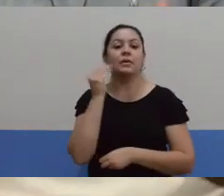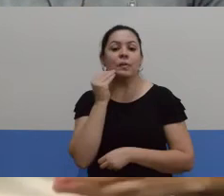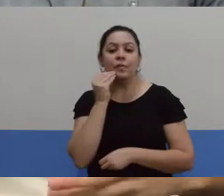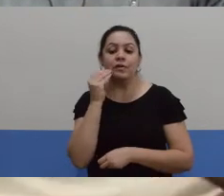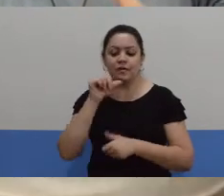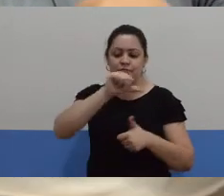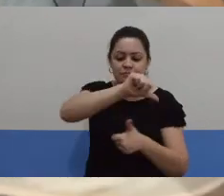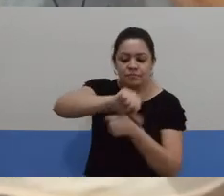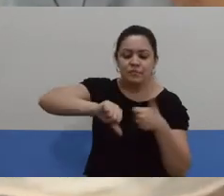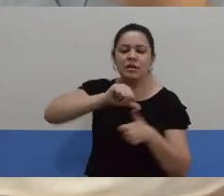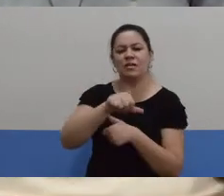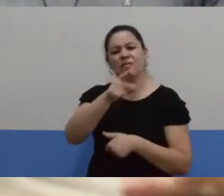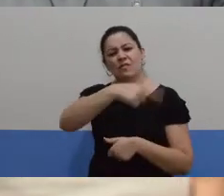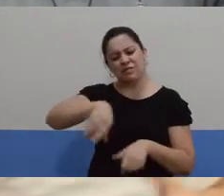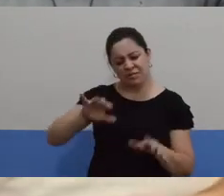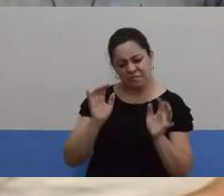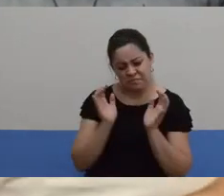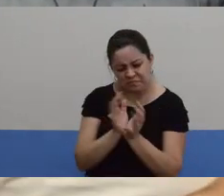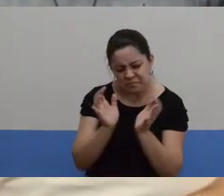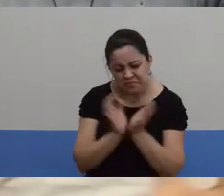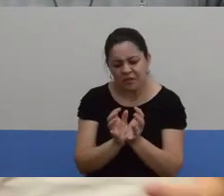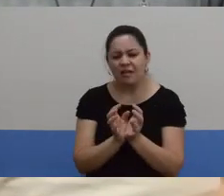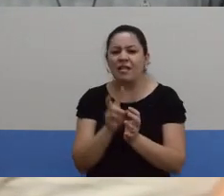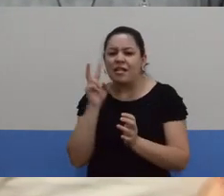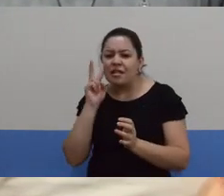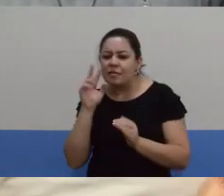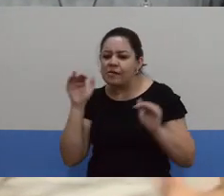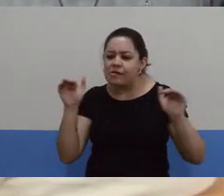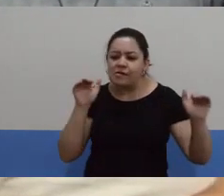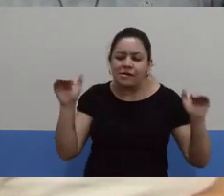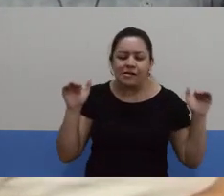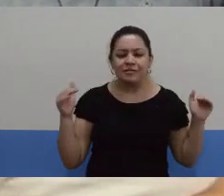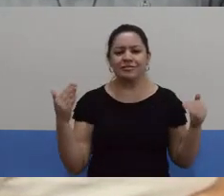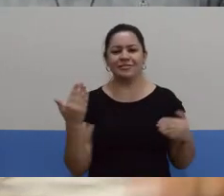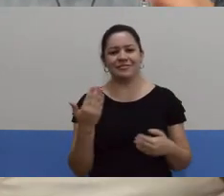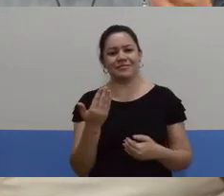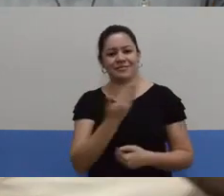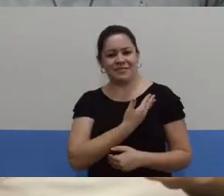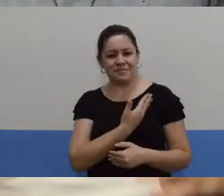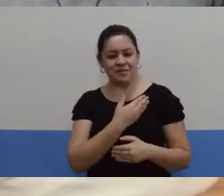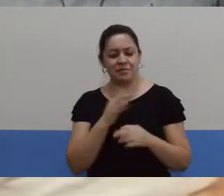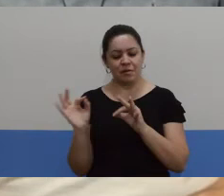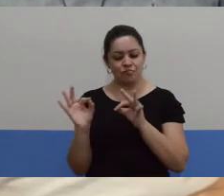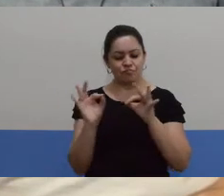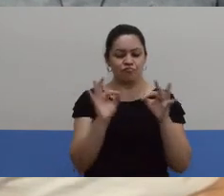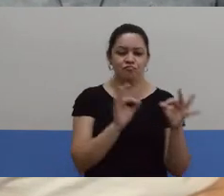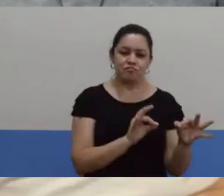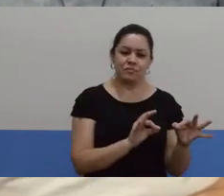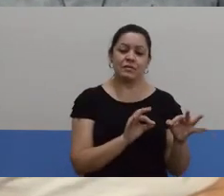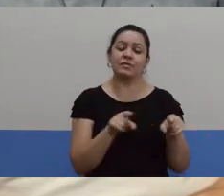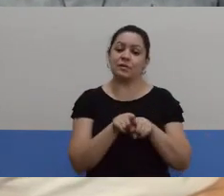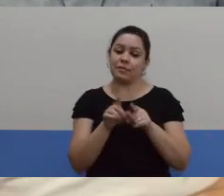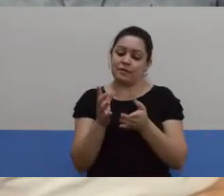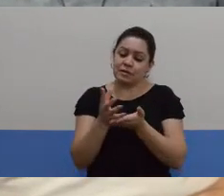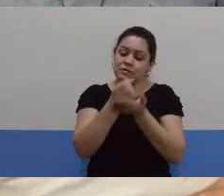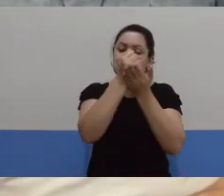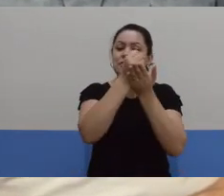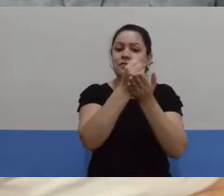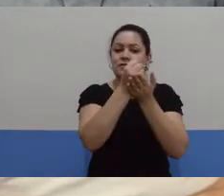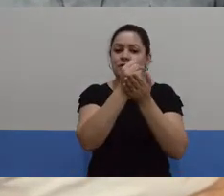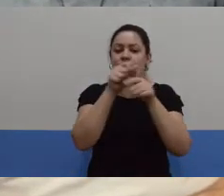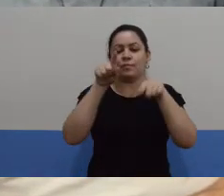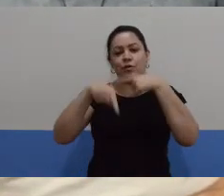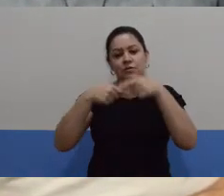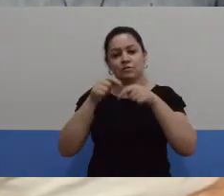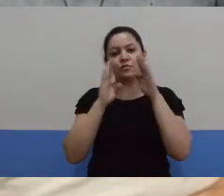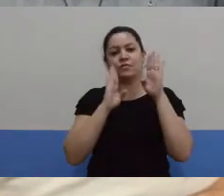link, faça um lembrete para aquelas pessoas que não estão acompanhando. Essa live ficará gravada, disponibilizada também no Facebook,